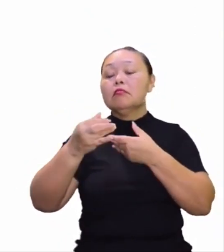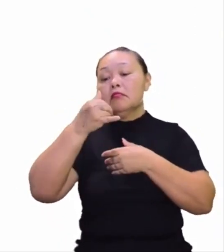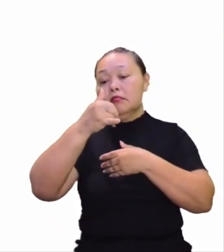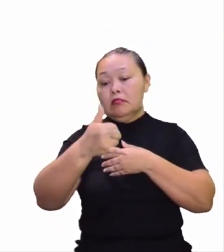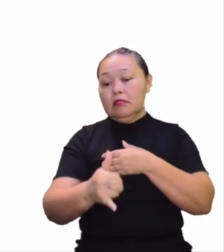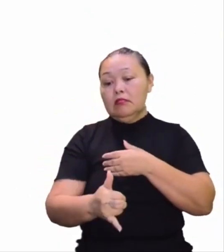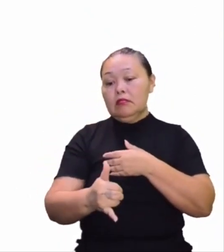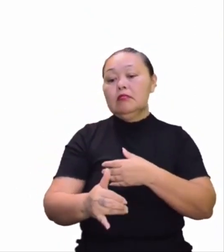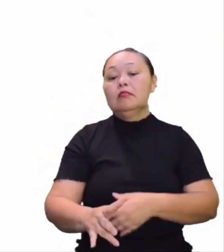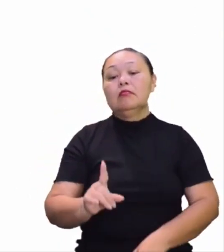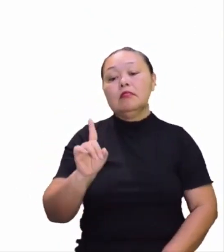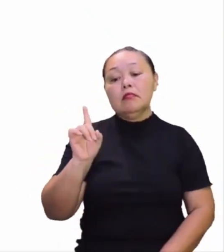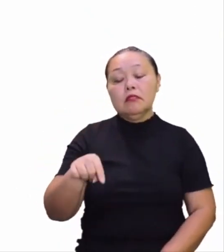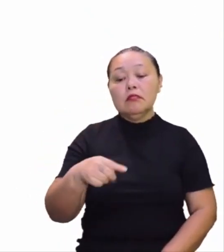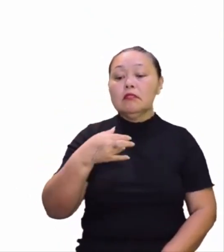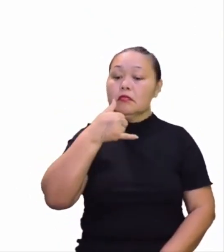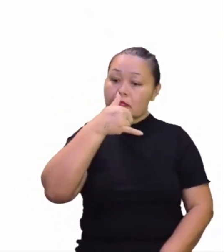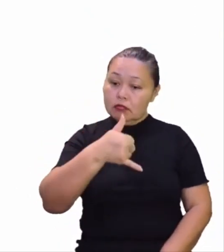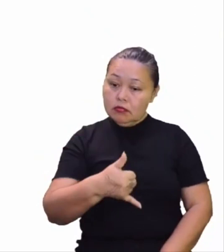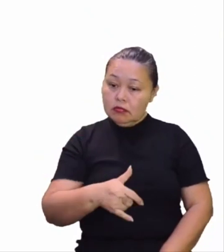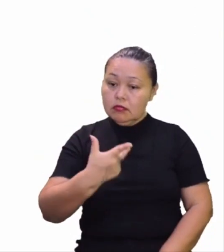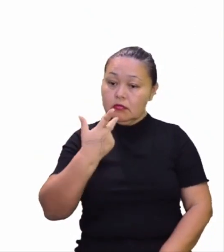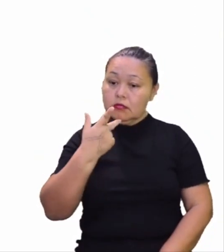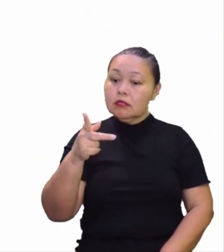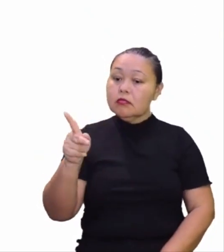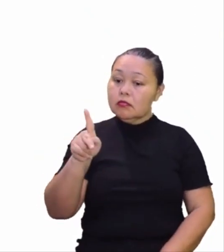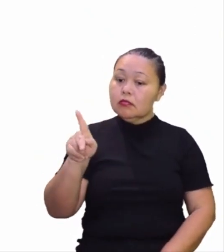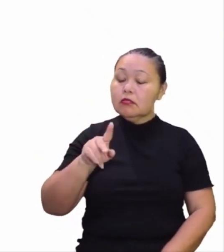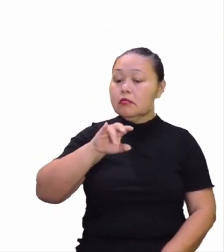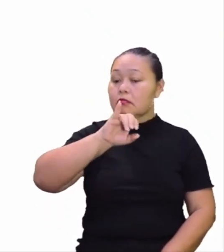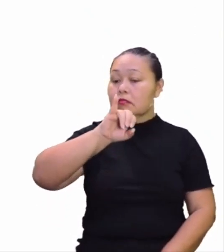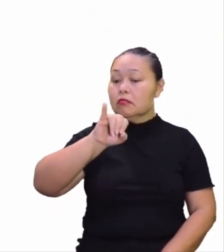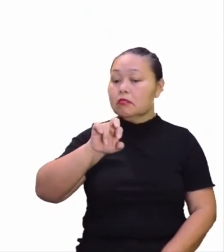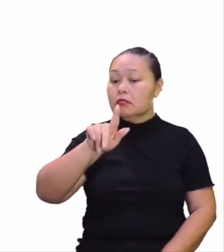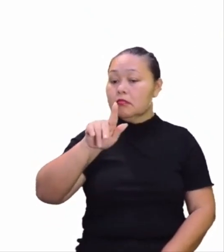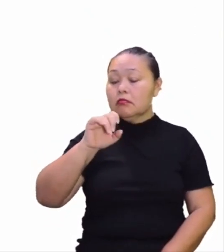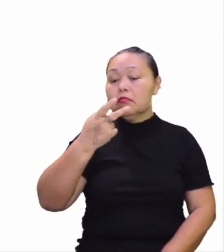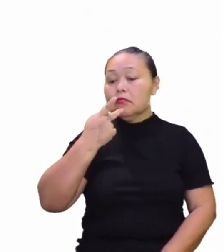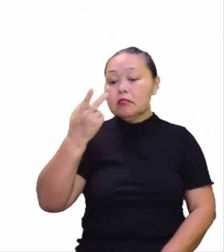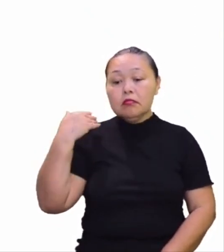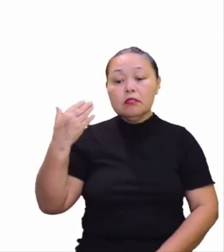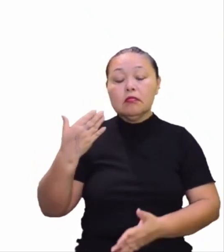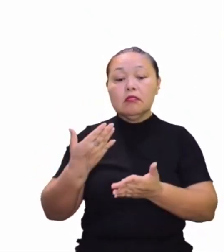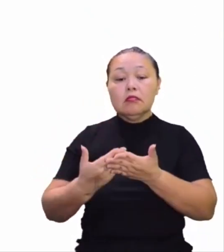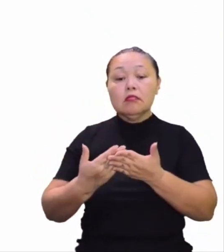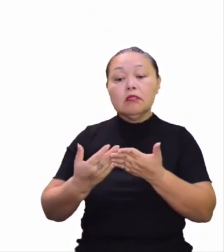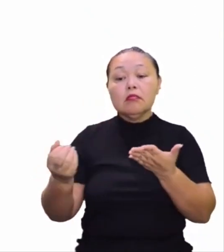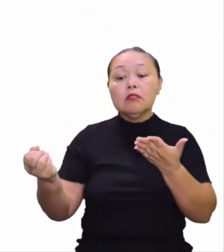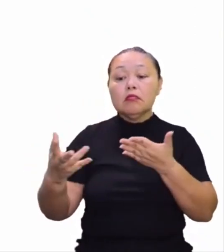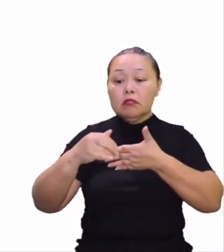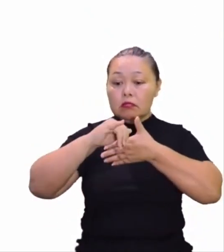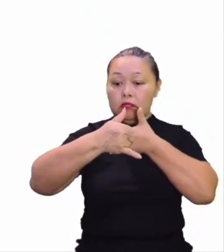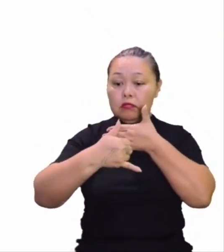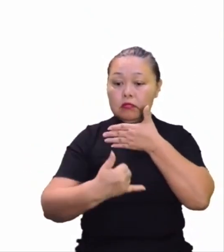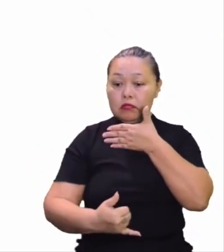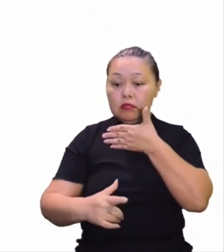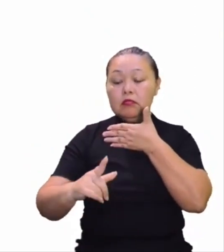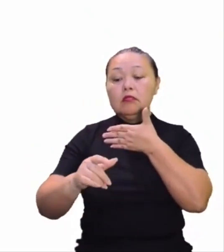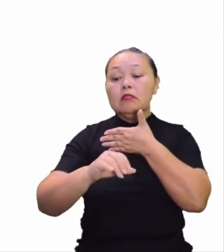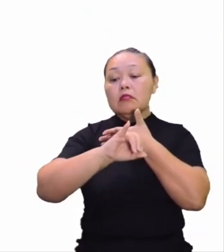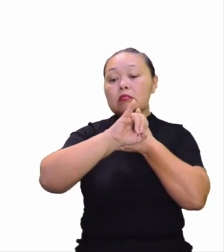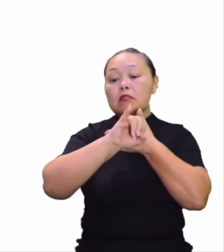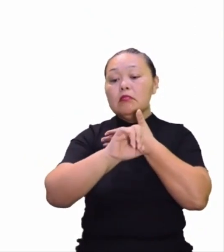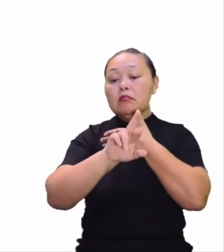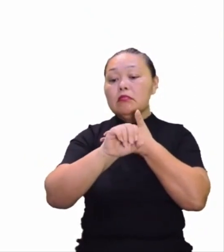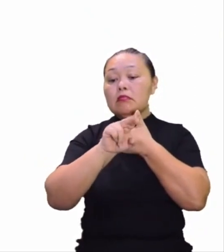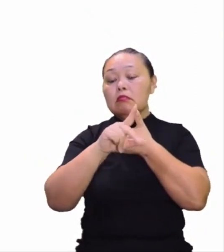grande de energia, né, professor Jorge? E essa energia, como o professor Jorge falou até na aula, que a gente vai ver daqui a pouco, as nossas usinas aqui de Santo Antônio e